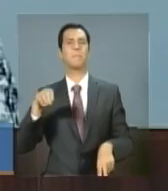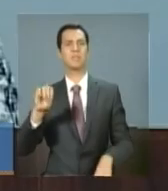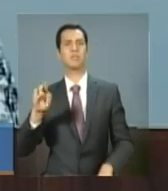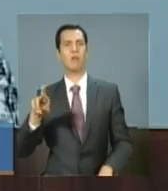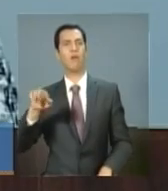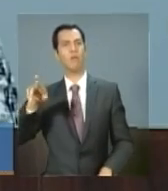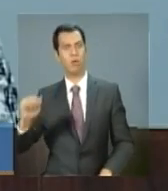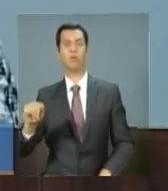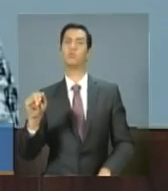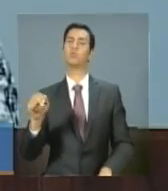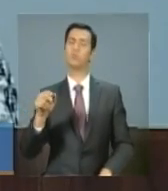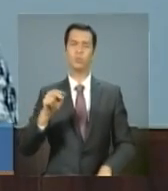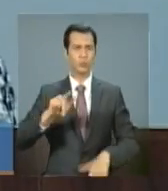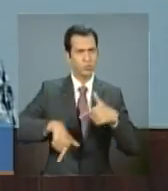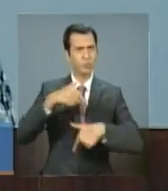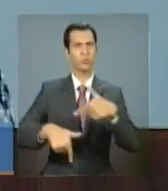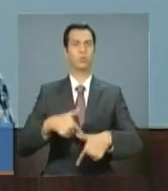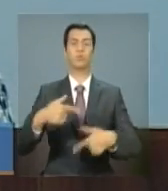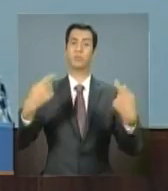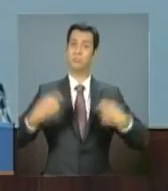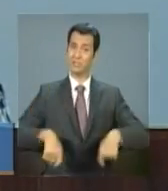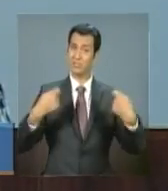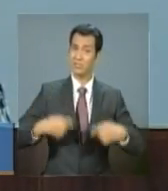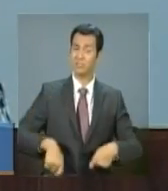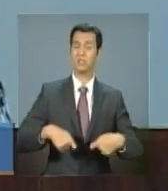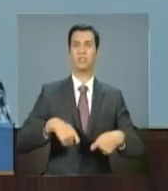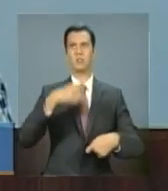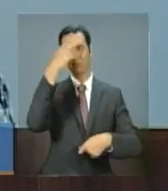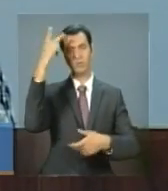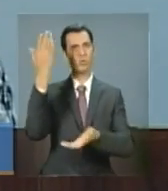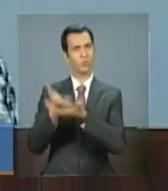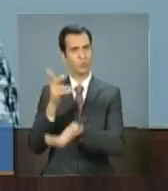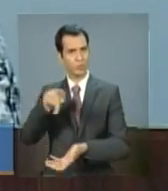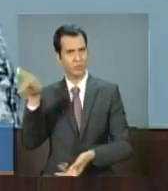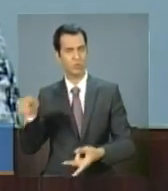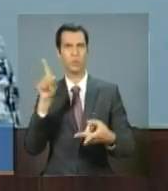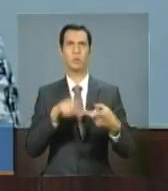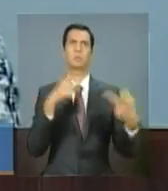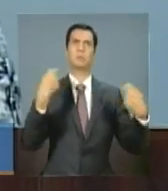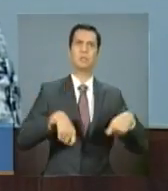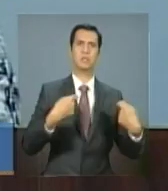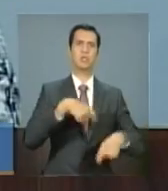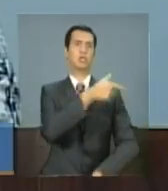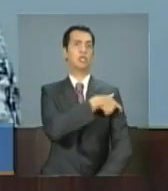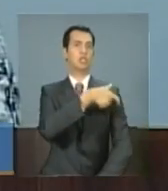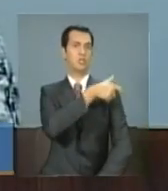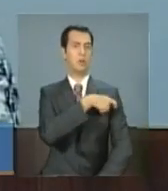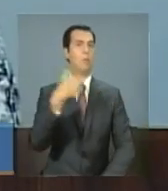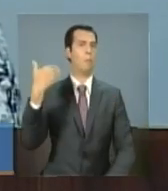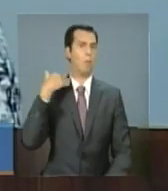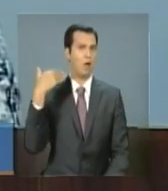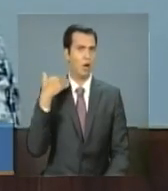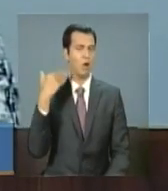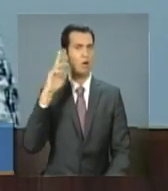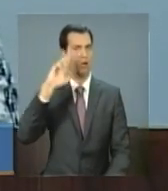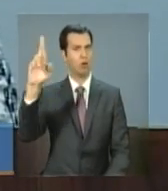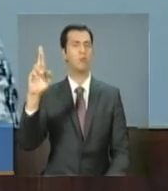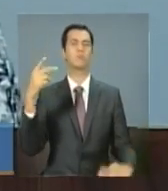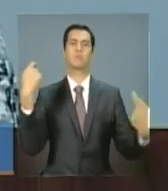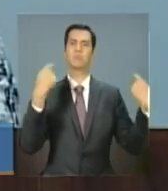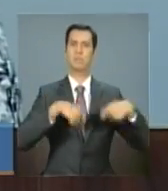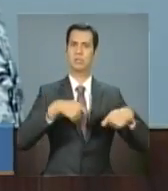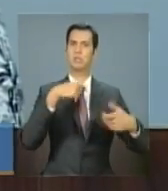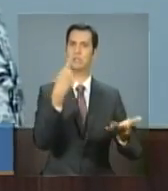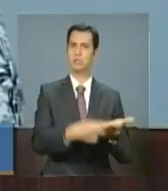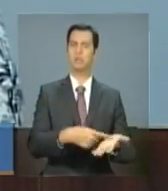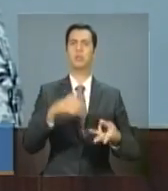o médico de saúde da família, precisamos contar com os alfabetizadores, precisamos contar com os gerentes dos bancos públicos, precisamos